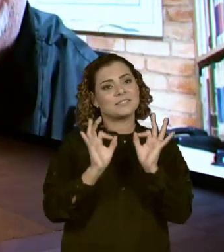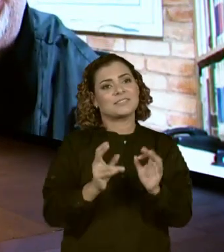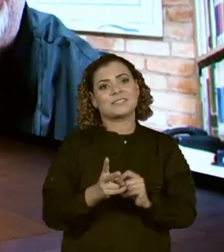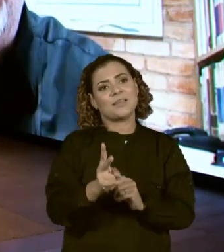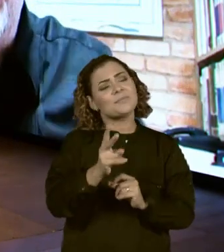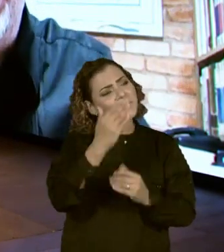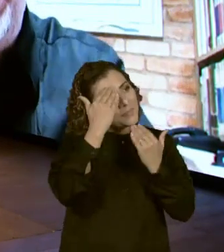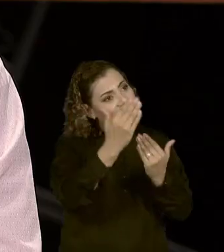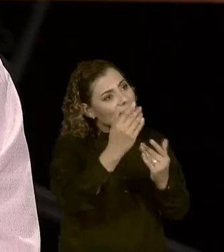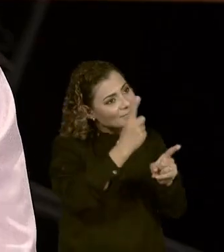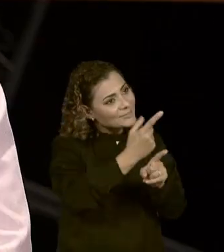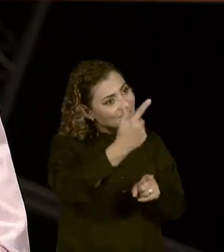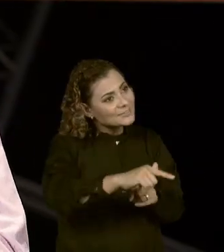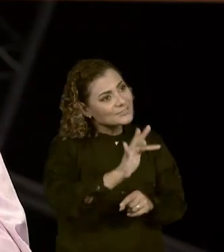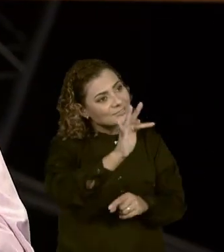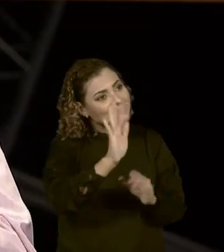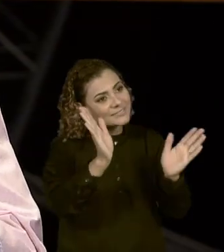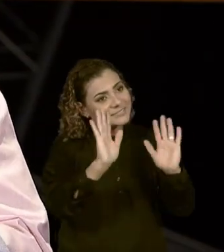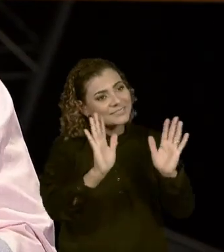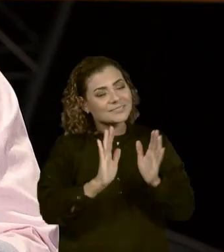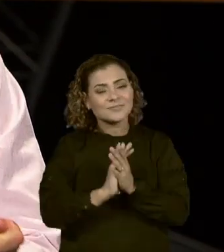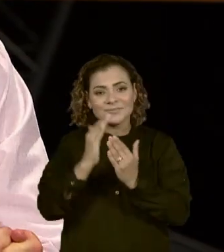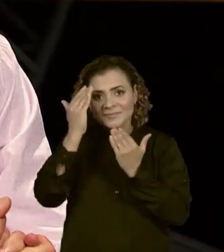algumas velhinhas ali também, tá? Pra gente.